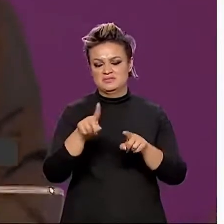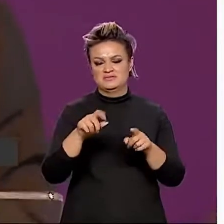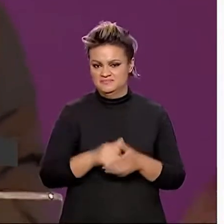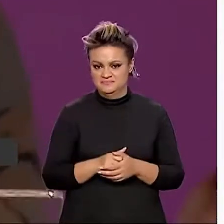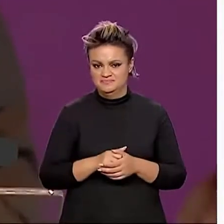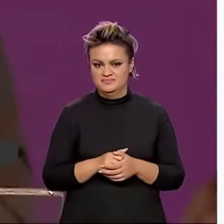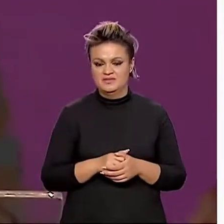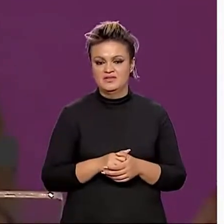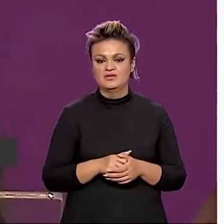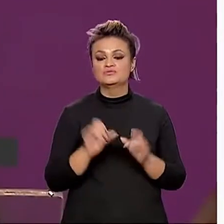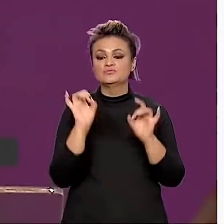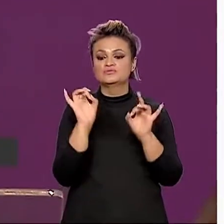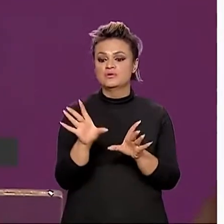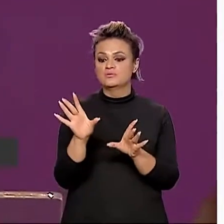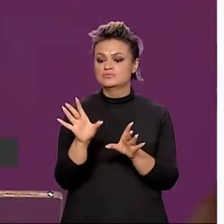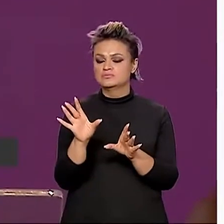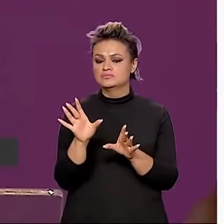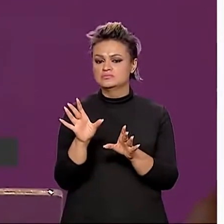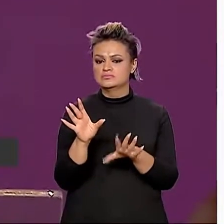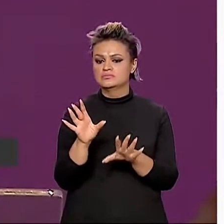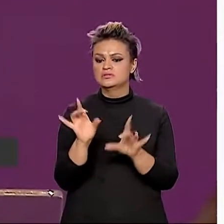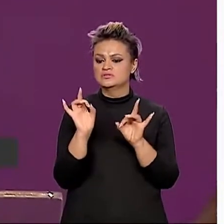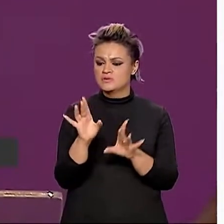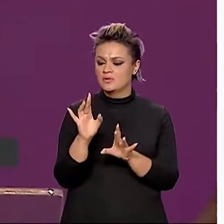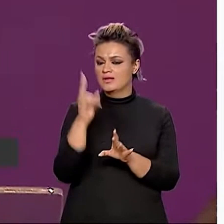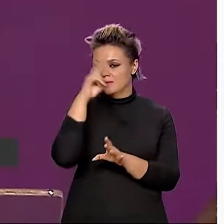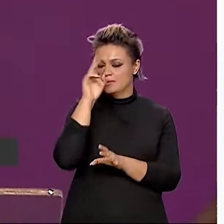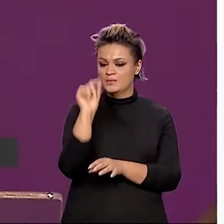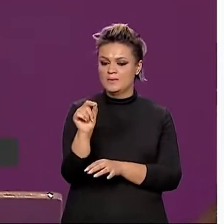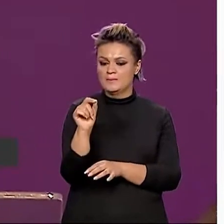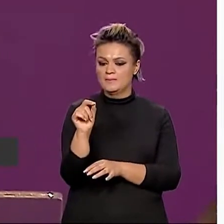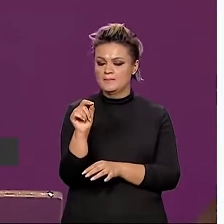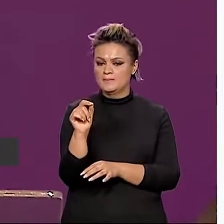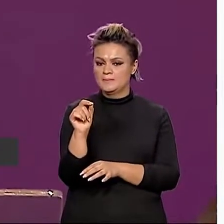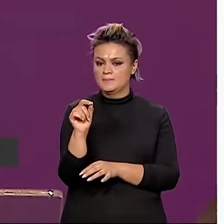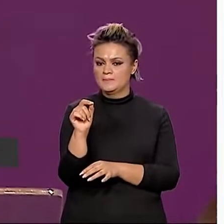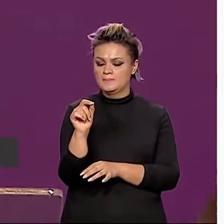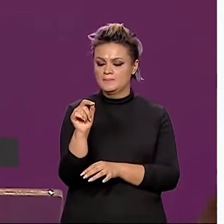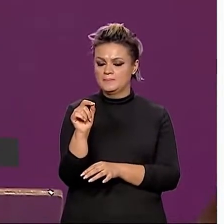Eu queria apenas que vocês lembrassem o seguinte.